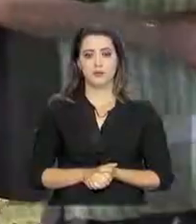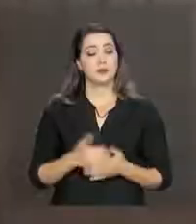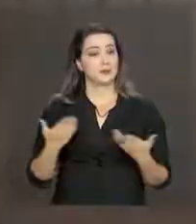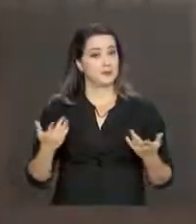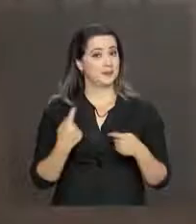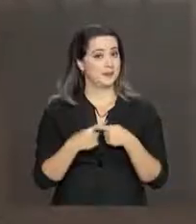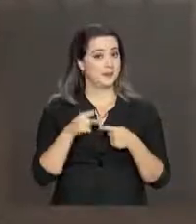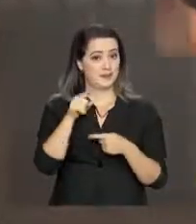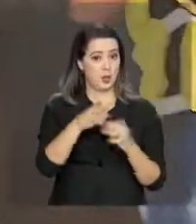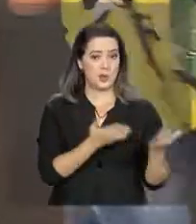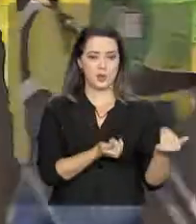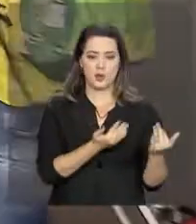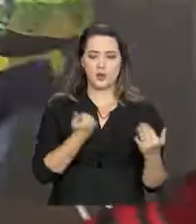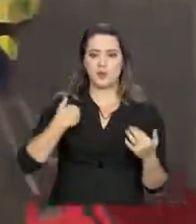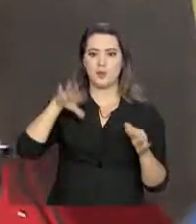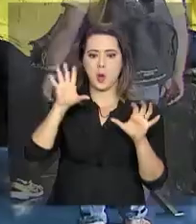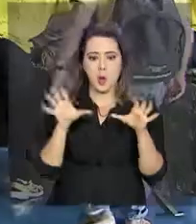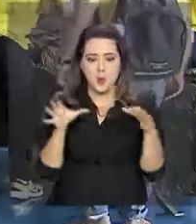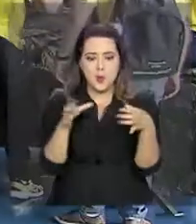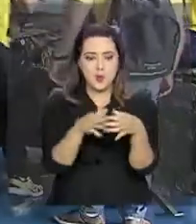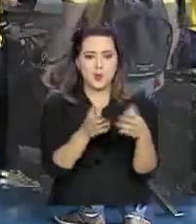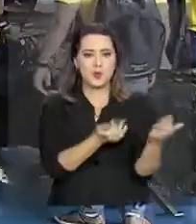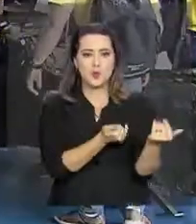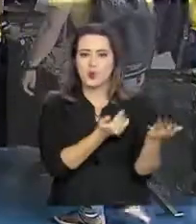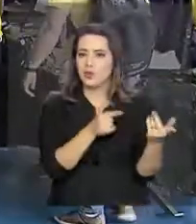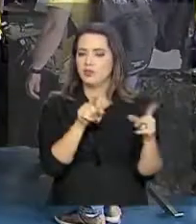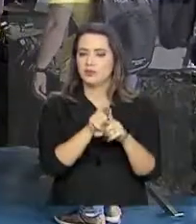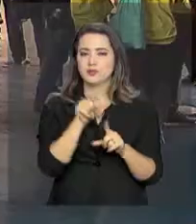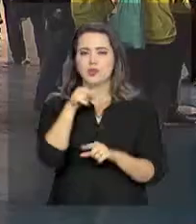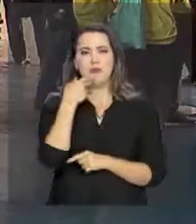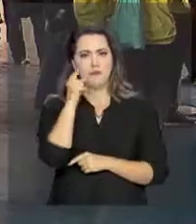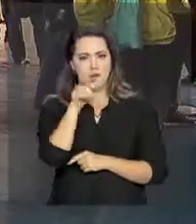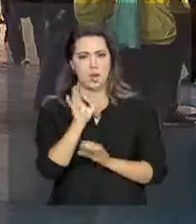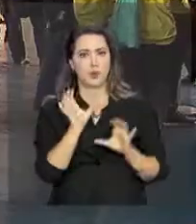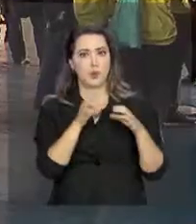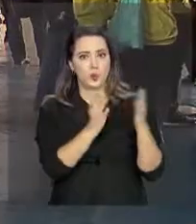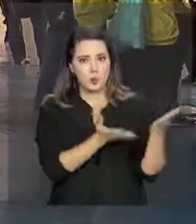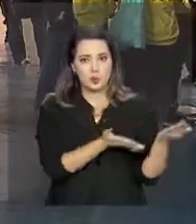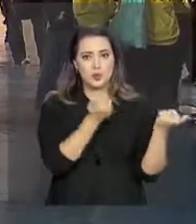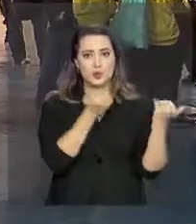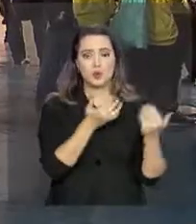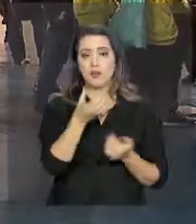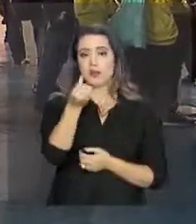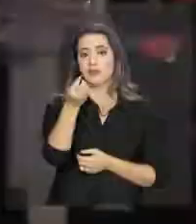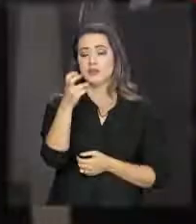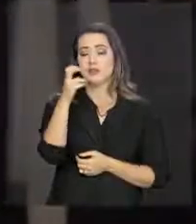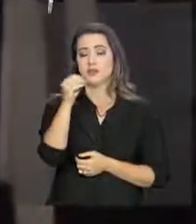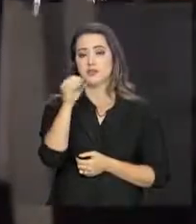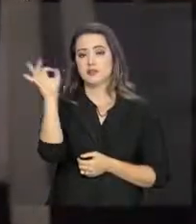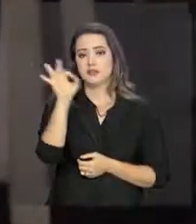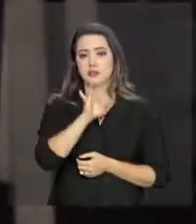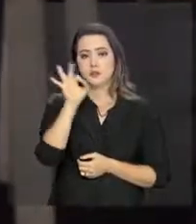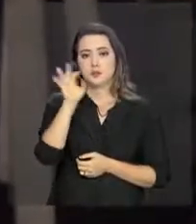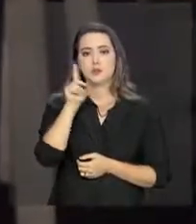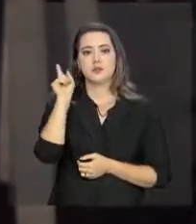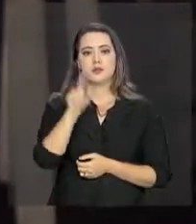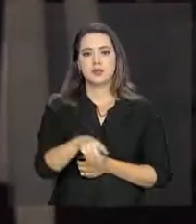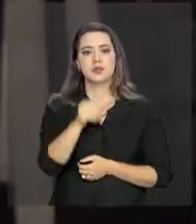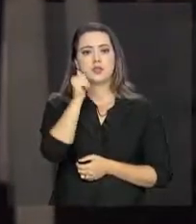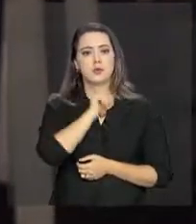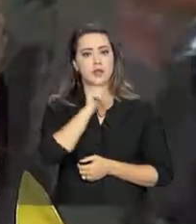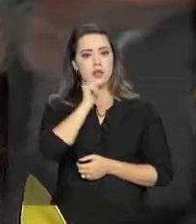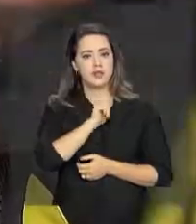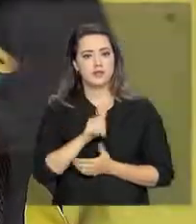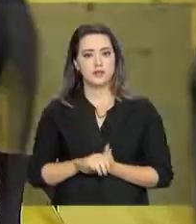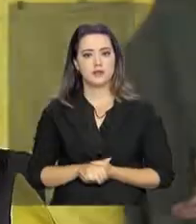Afinal, os jovens são maioria aqui. E falando em maioria, 60% dos rondonistas desta operação são